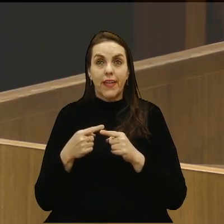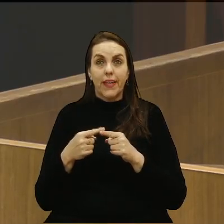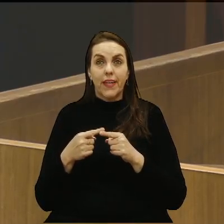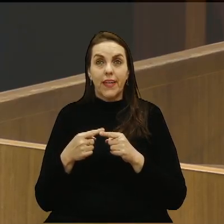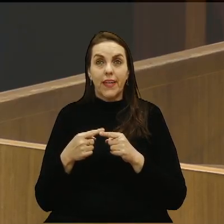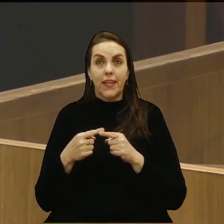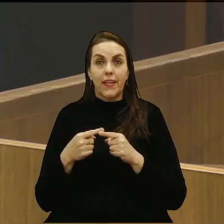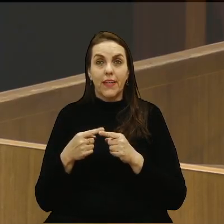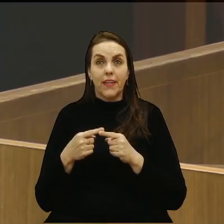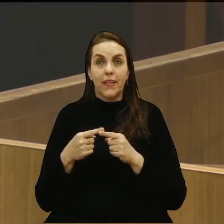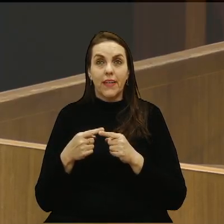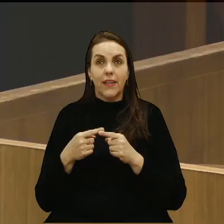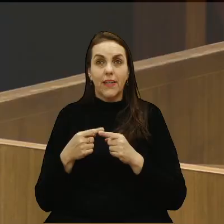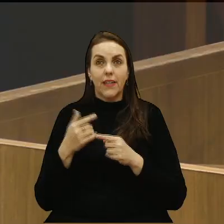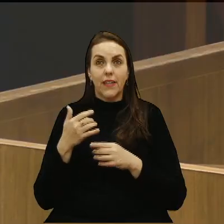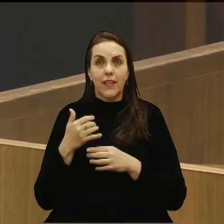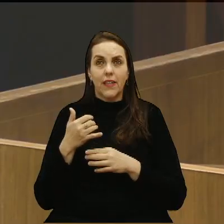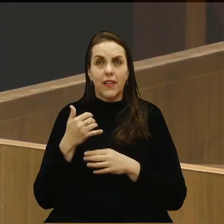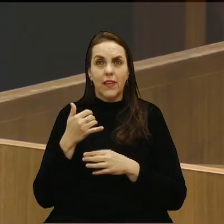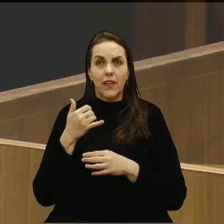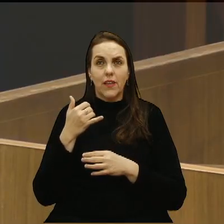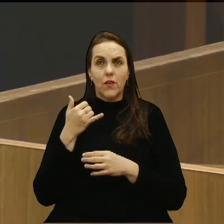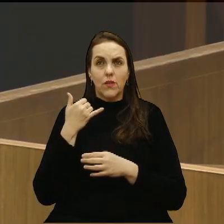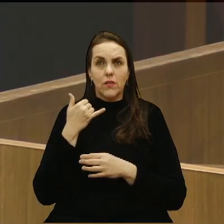do celular.